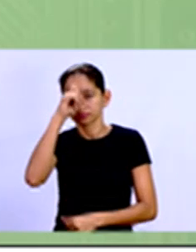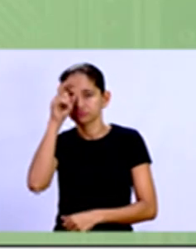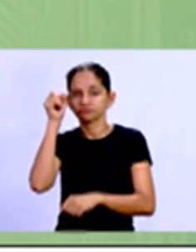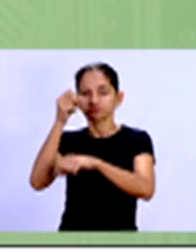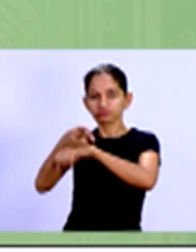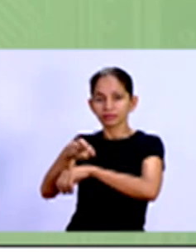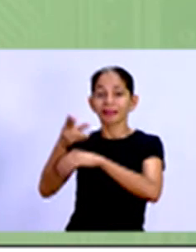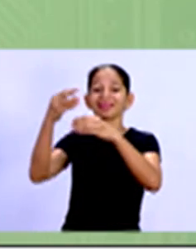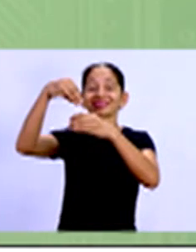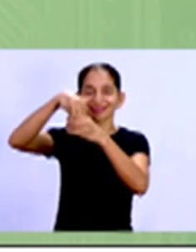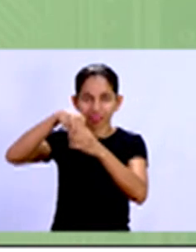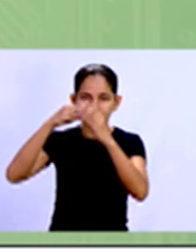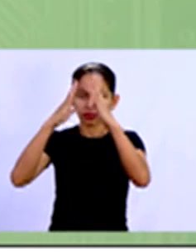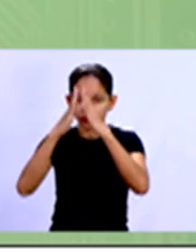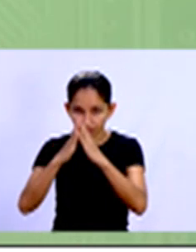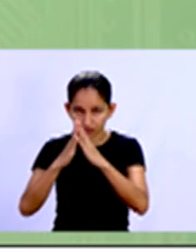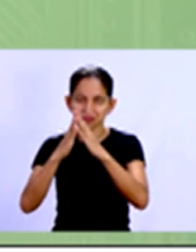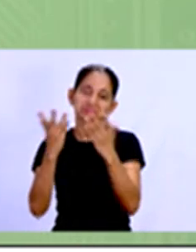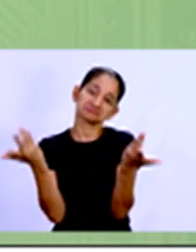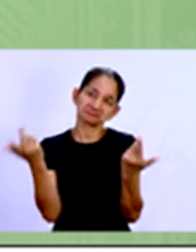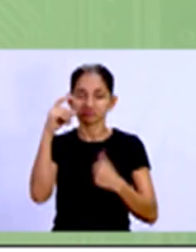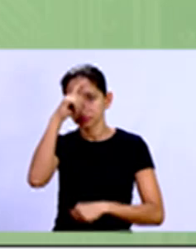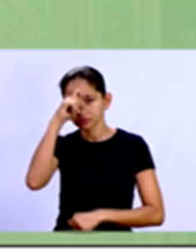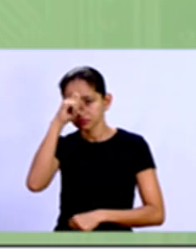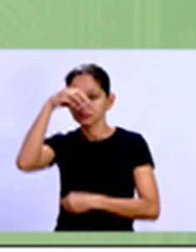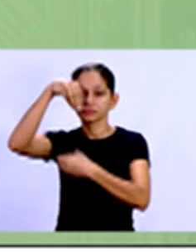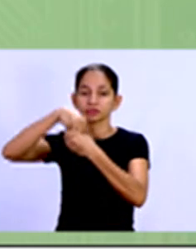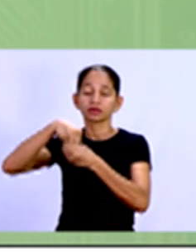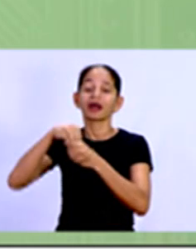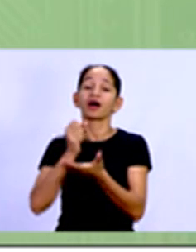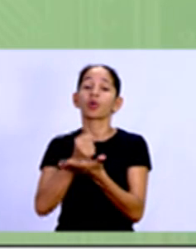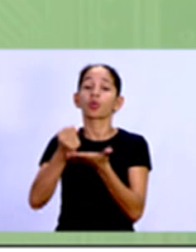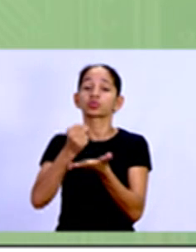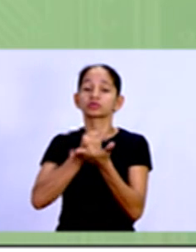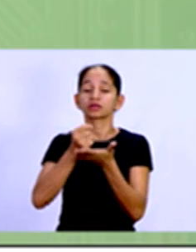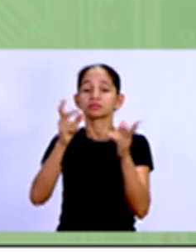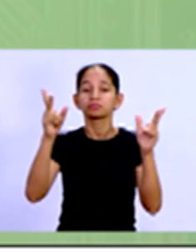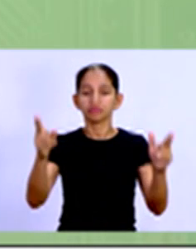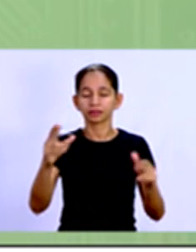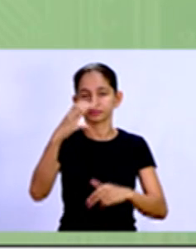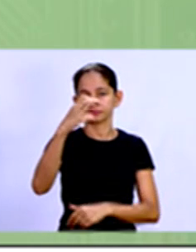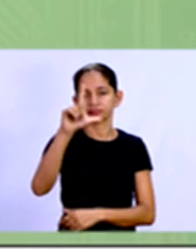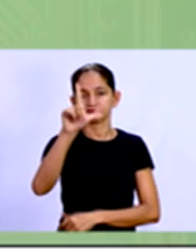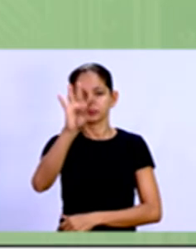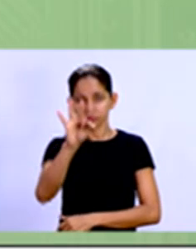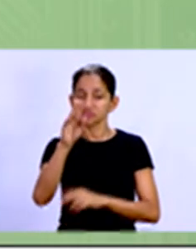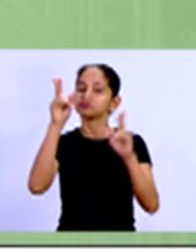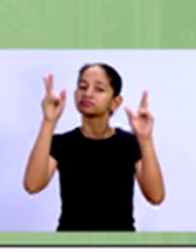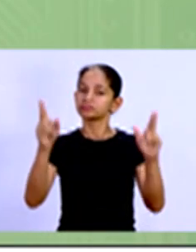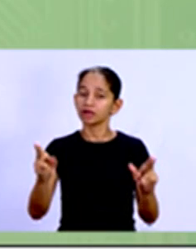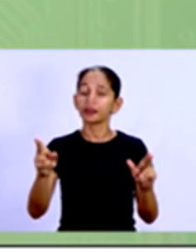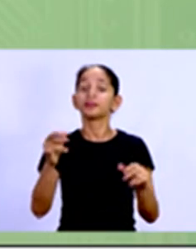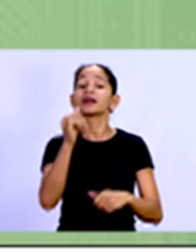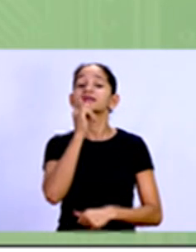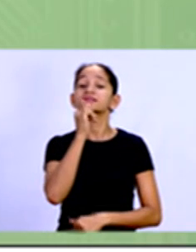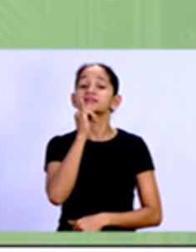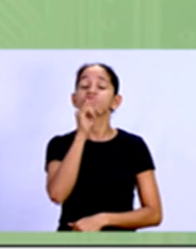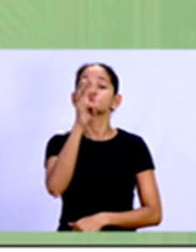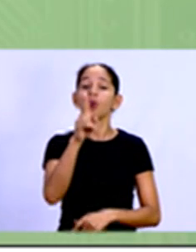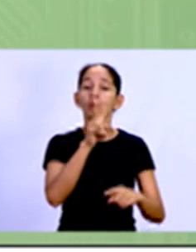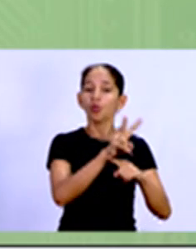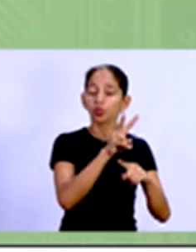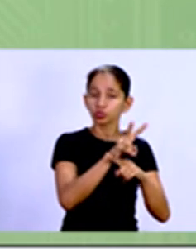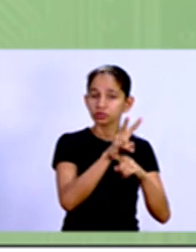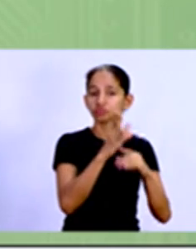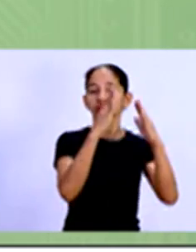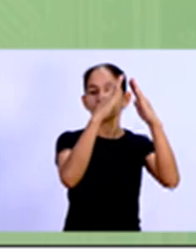ou clínica de longa permanência, ele terá um contrato de acordo com a CLT. Diferente daquele cuidador que